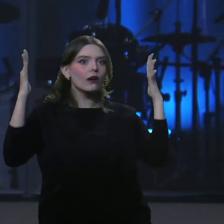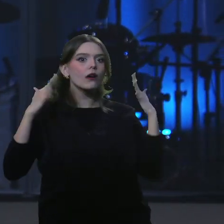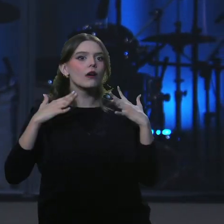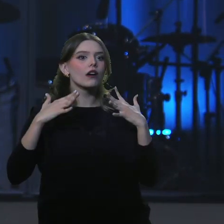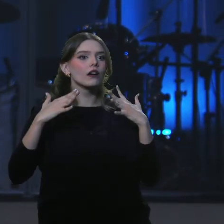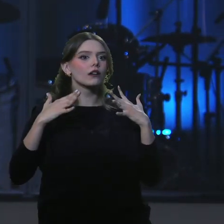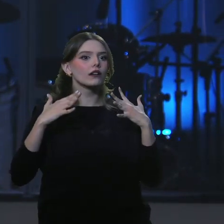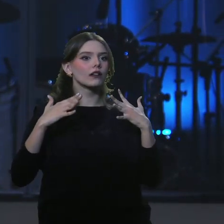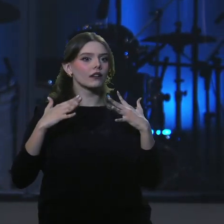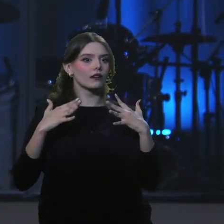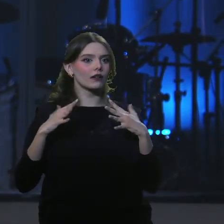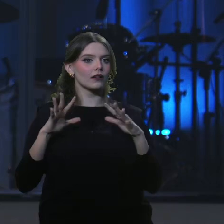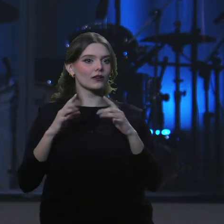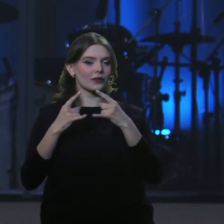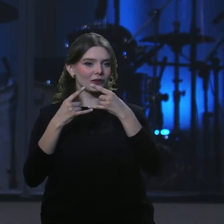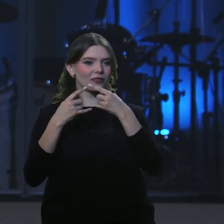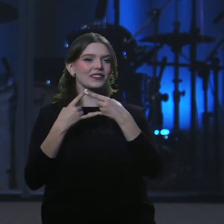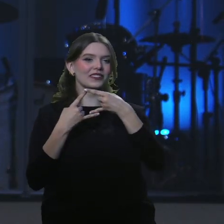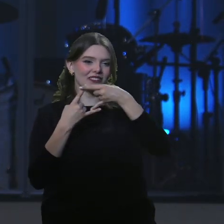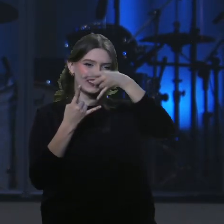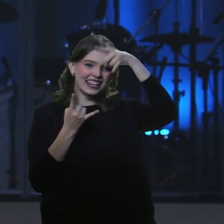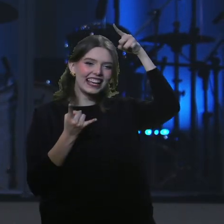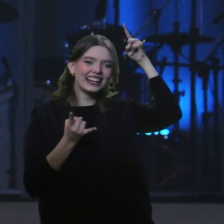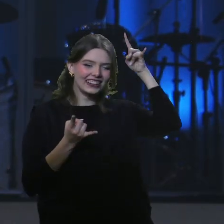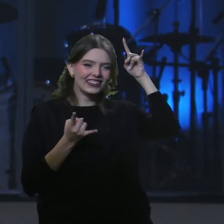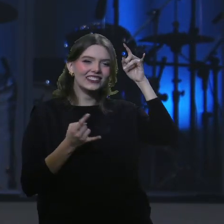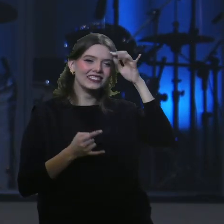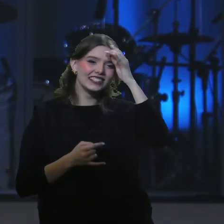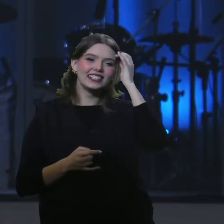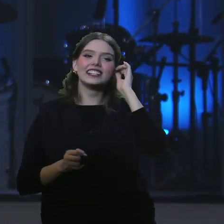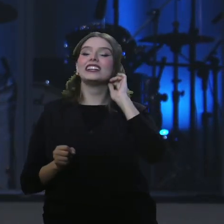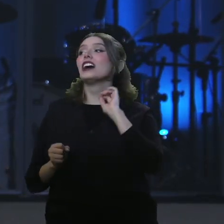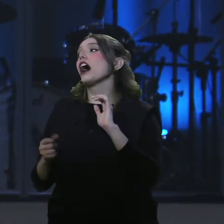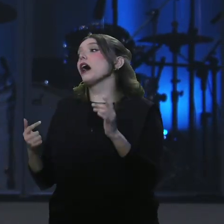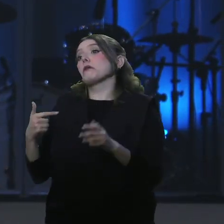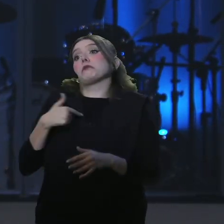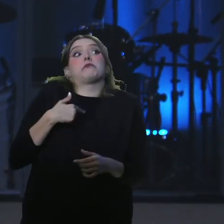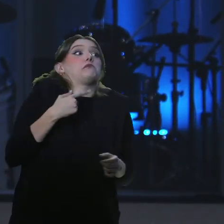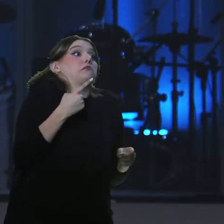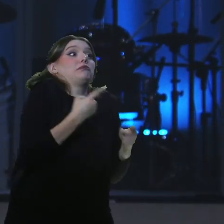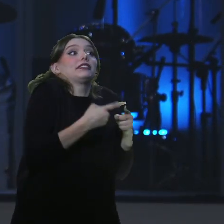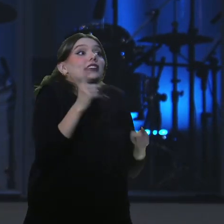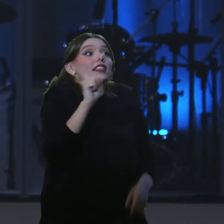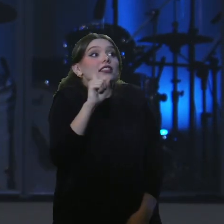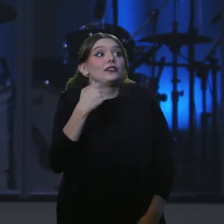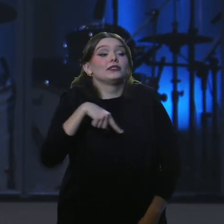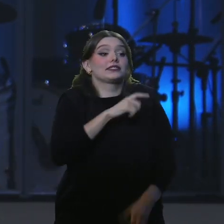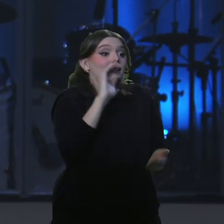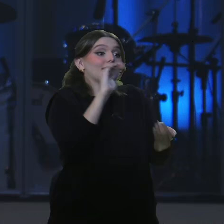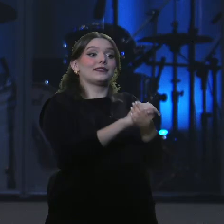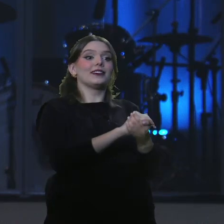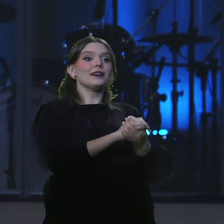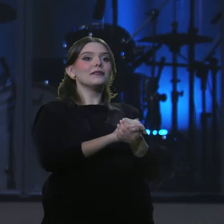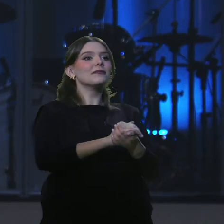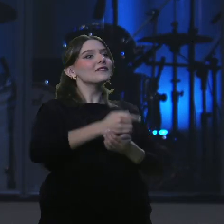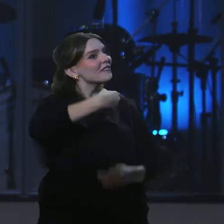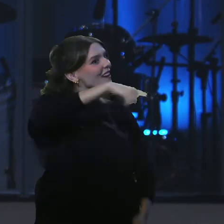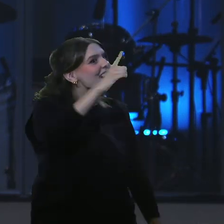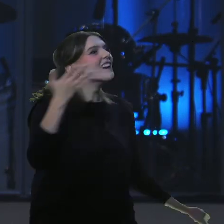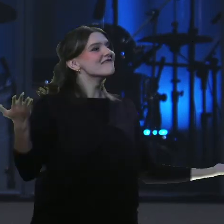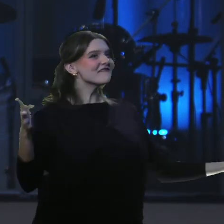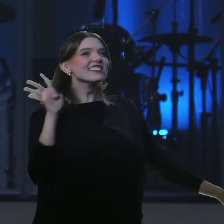Até amor, a gente está casado há 5 dias. Eu falei, é isso mesmo, vamos